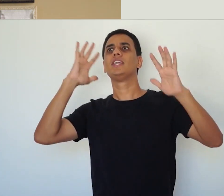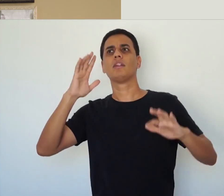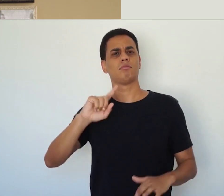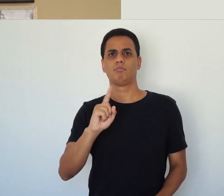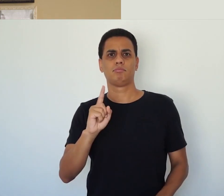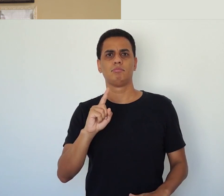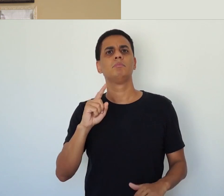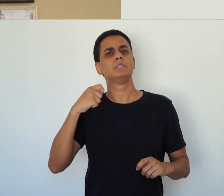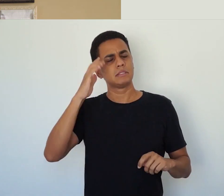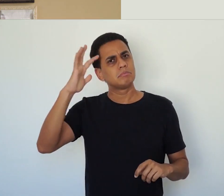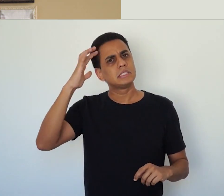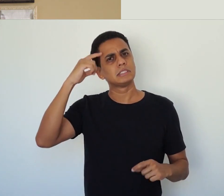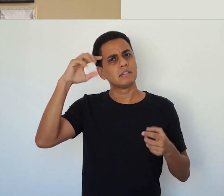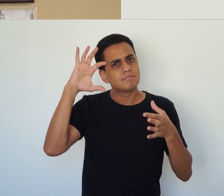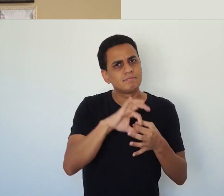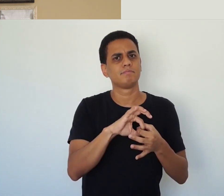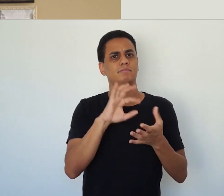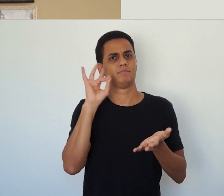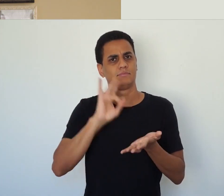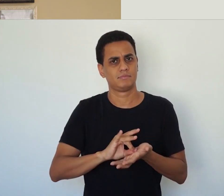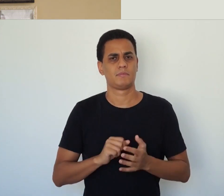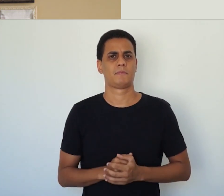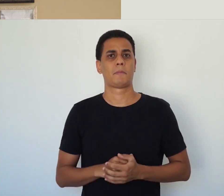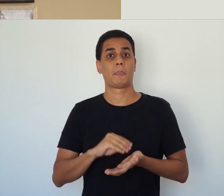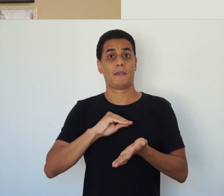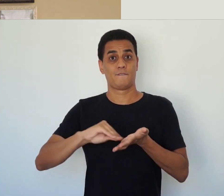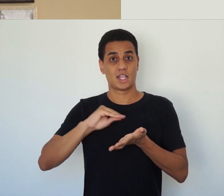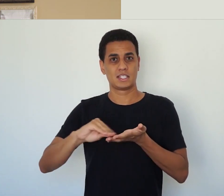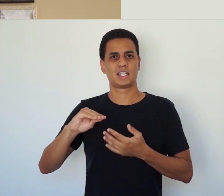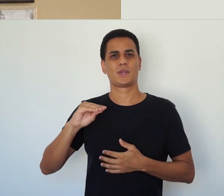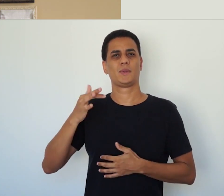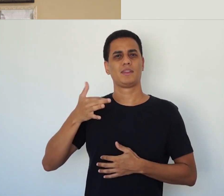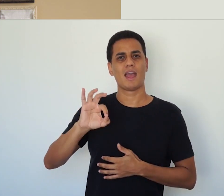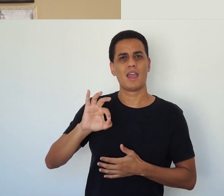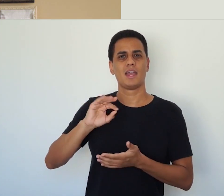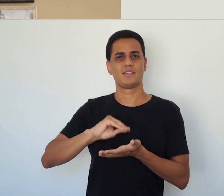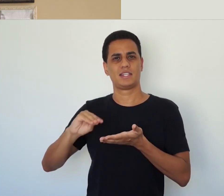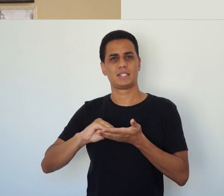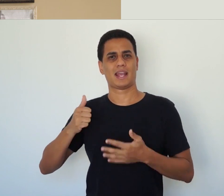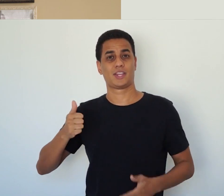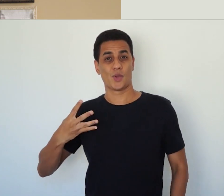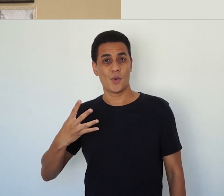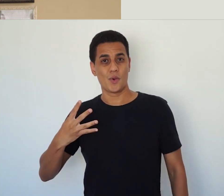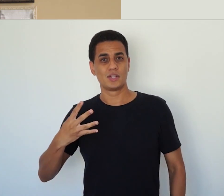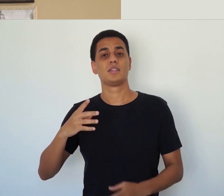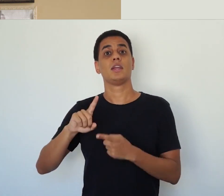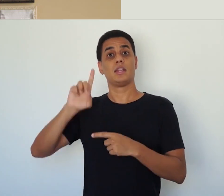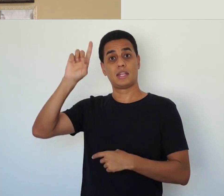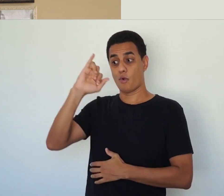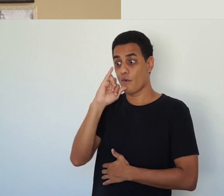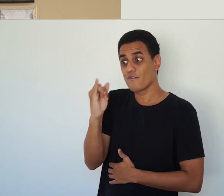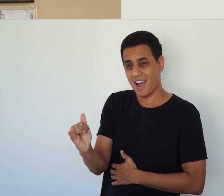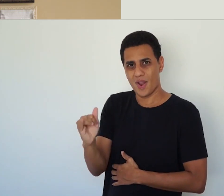não imaginários. Isso acontece no texto aqui. Você vai observar que no versículo 10 e